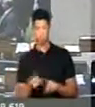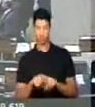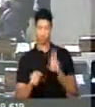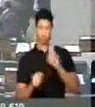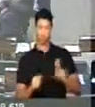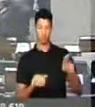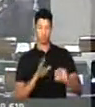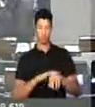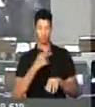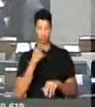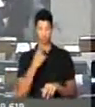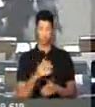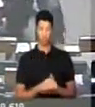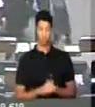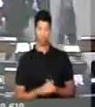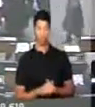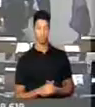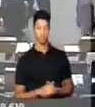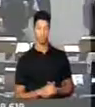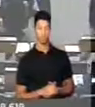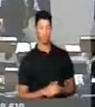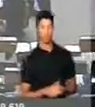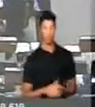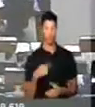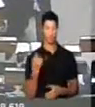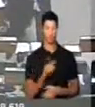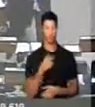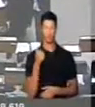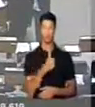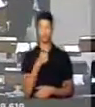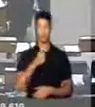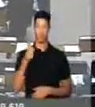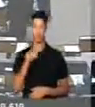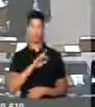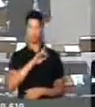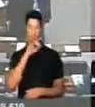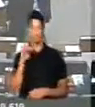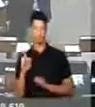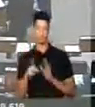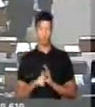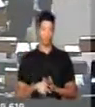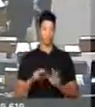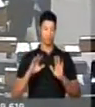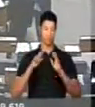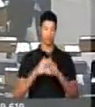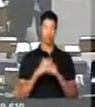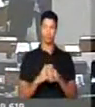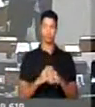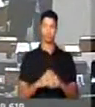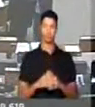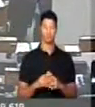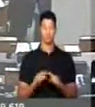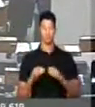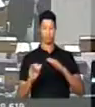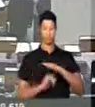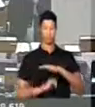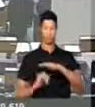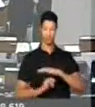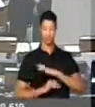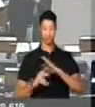utiliza o tempo para poder falar. Estamos hoje a 111 dias dessa complexa cirurgia